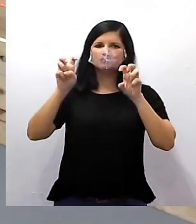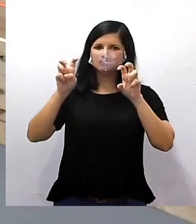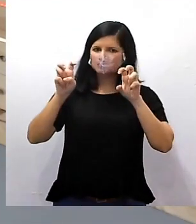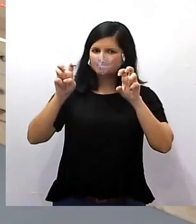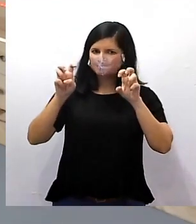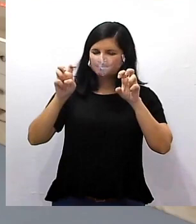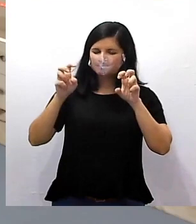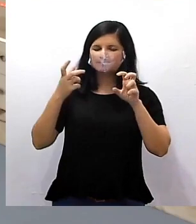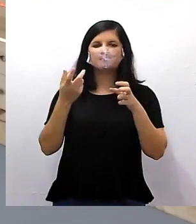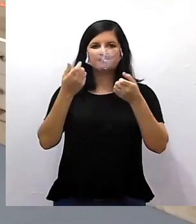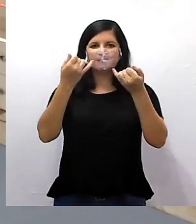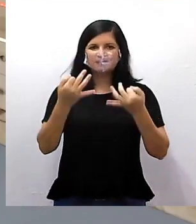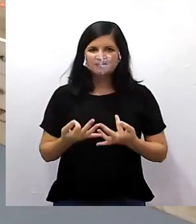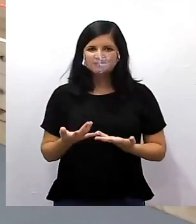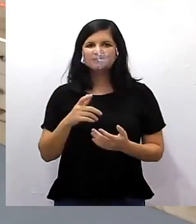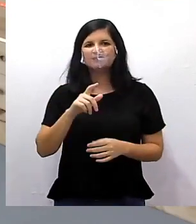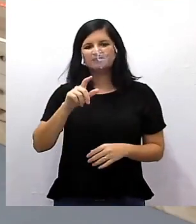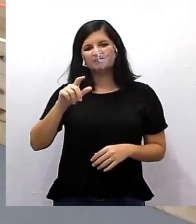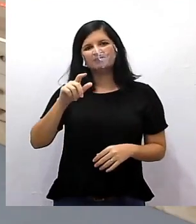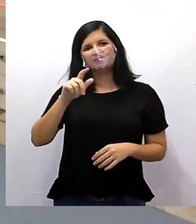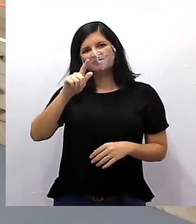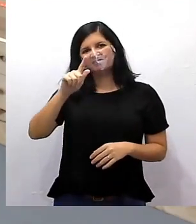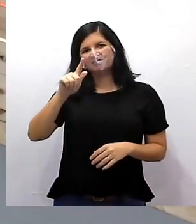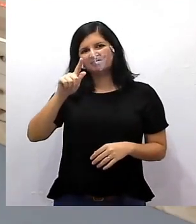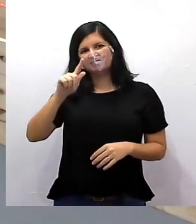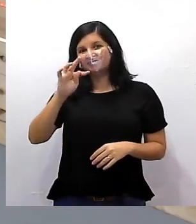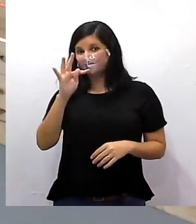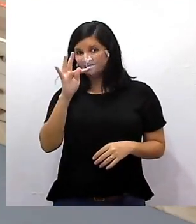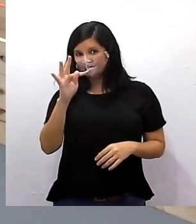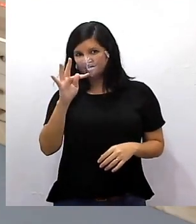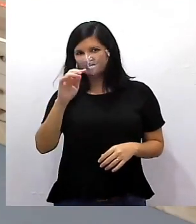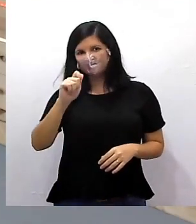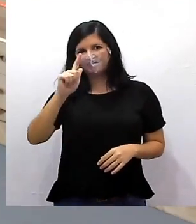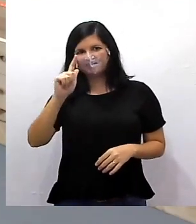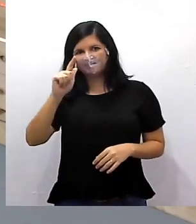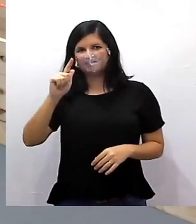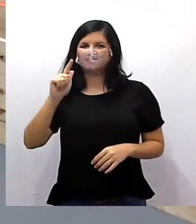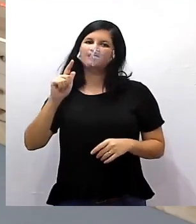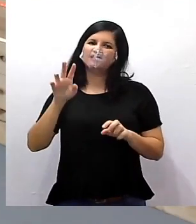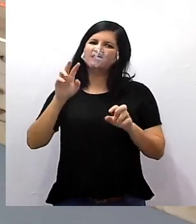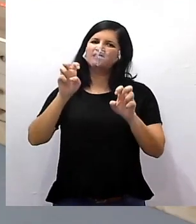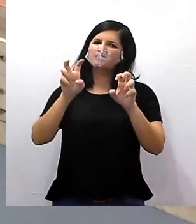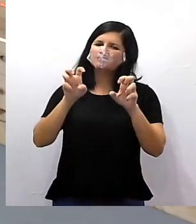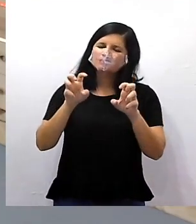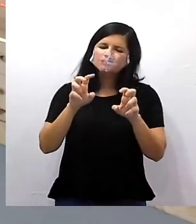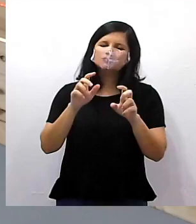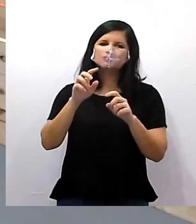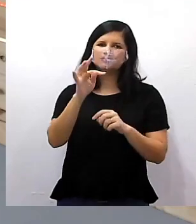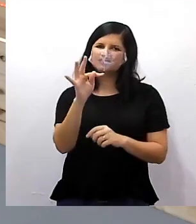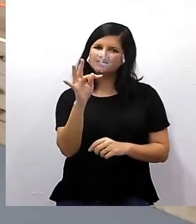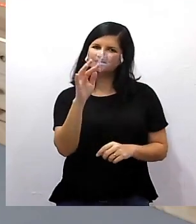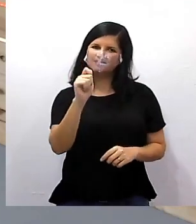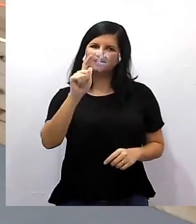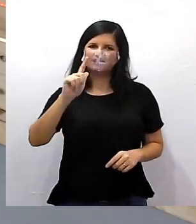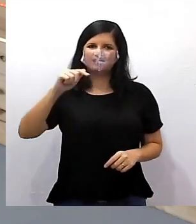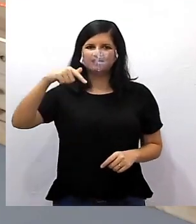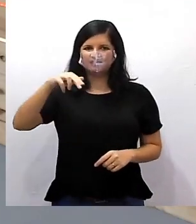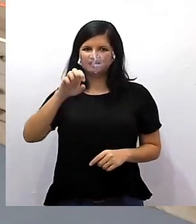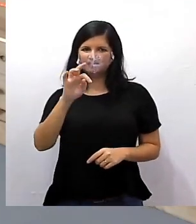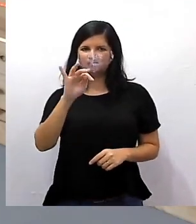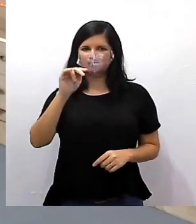assunto, tá certo? Que a gente vai trabalhar, que são os assuntos, que é o assunto, na verdade, né, referente às question tags, as tag